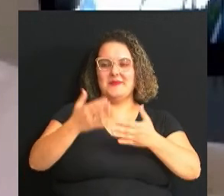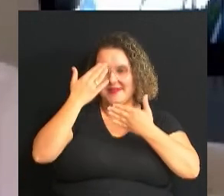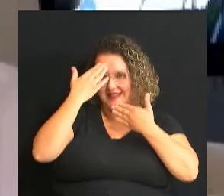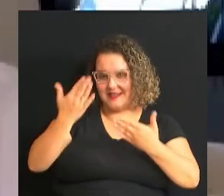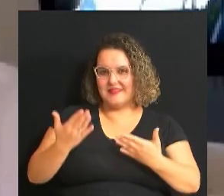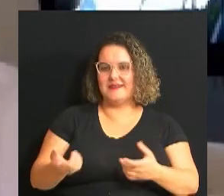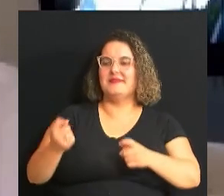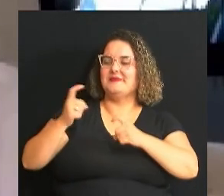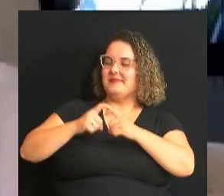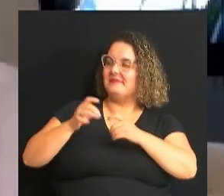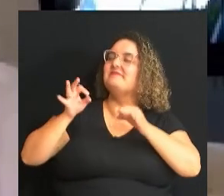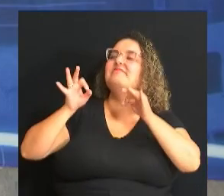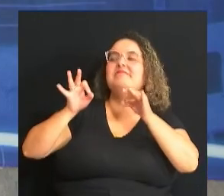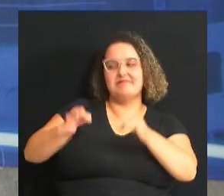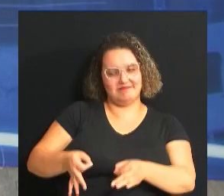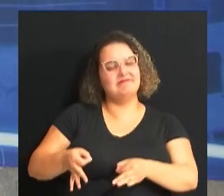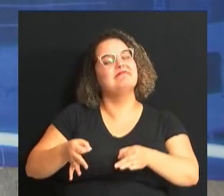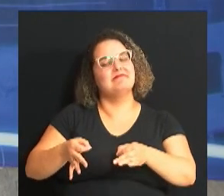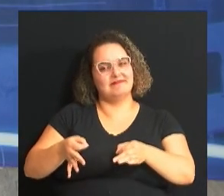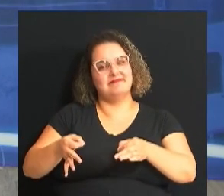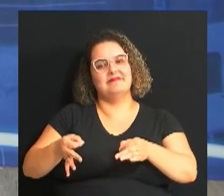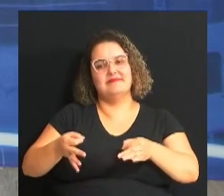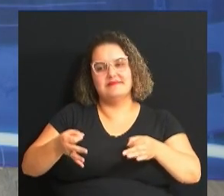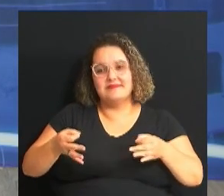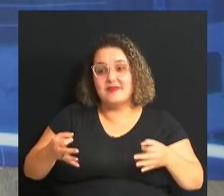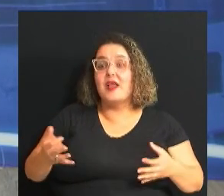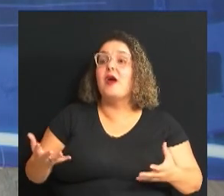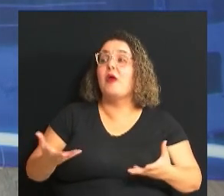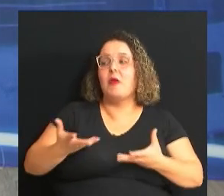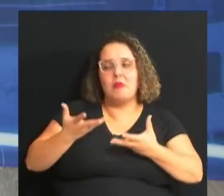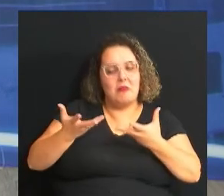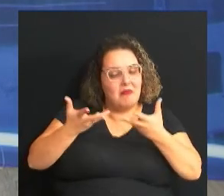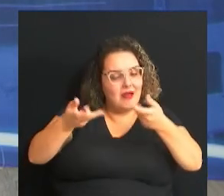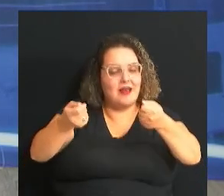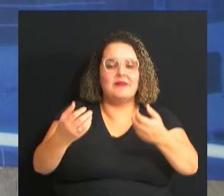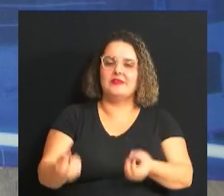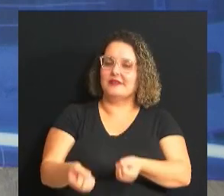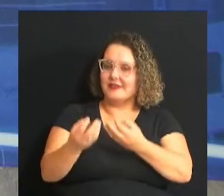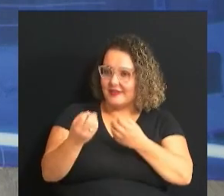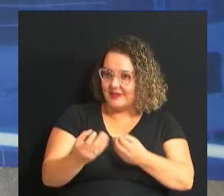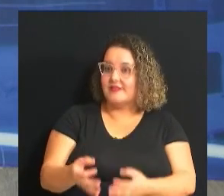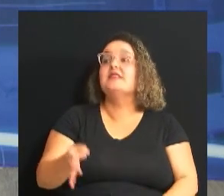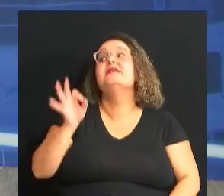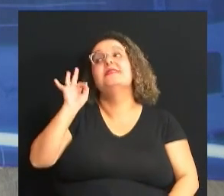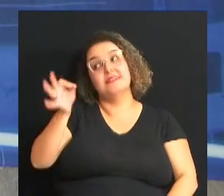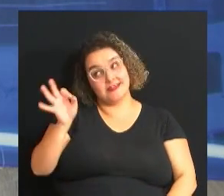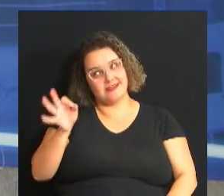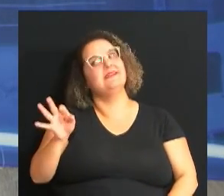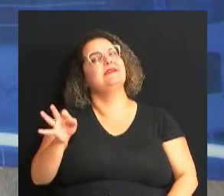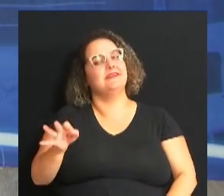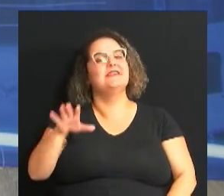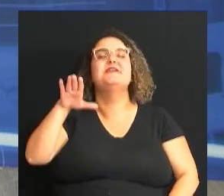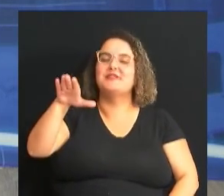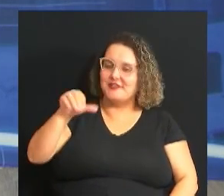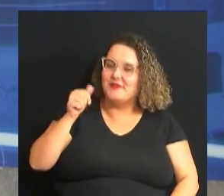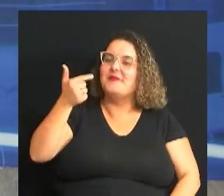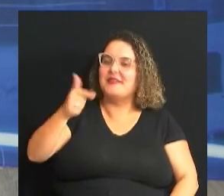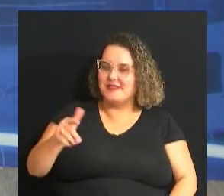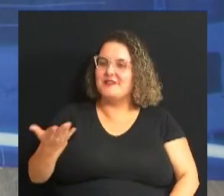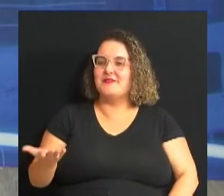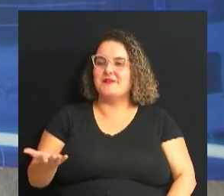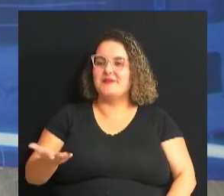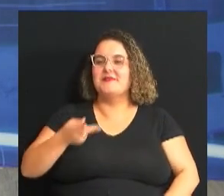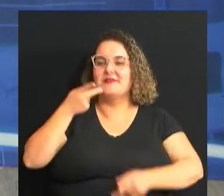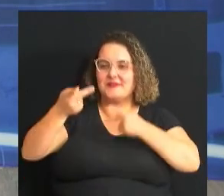Fábio, tenha certeza que foi muito útil a sua informação. E com certeza a gente vai te chamar de novo aqui para